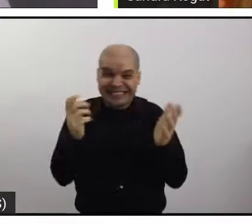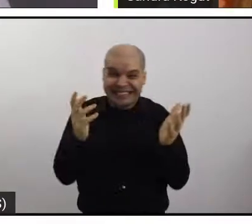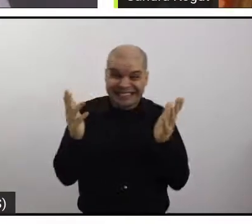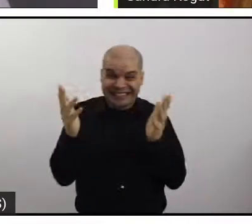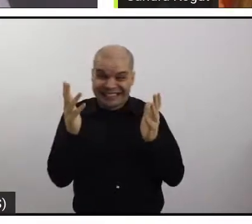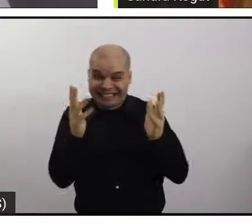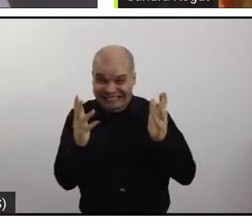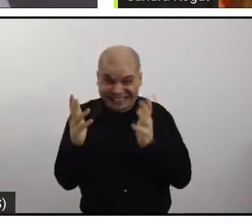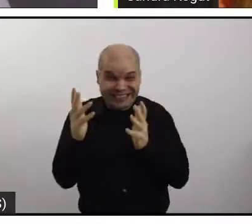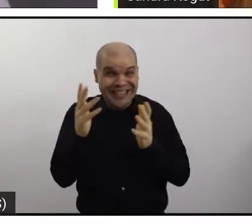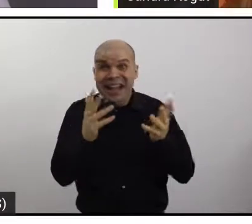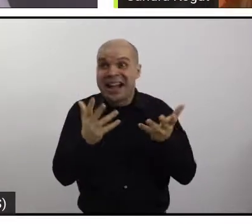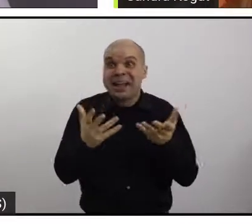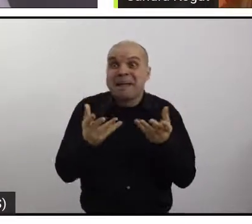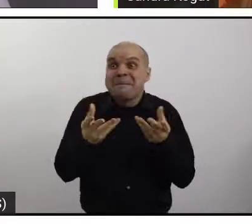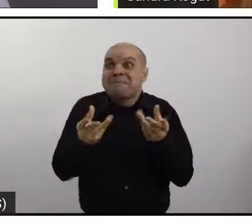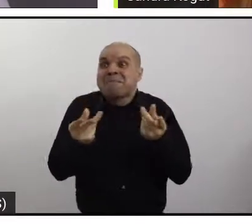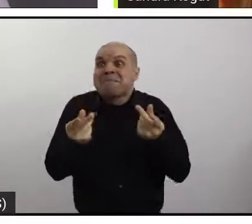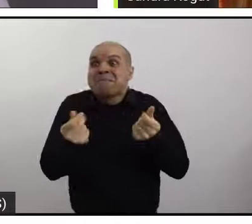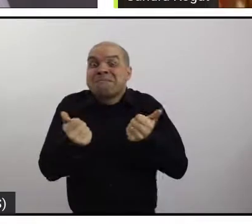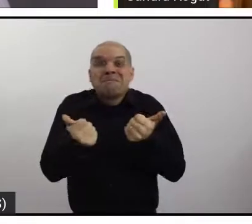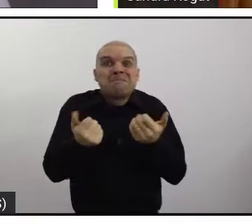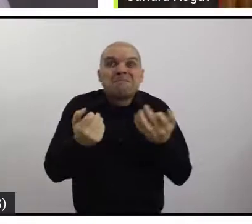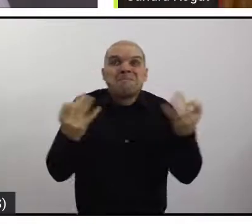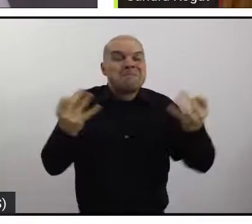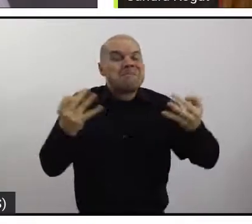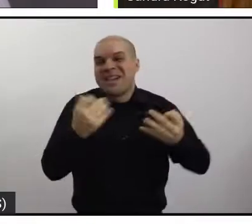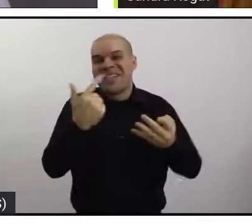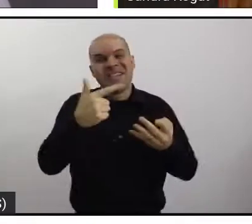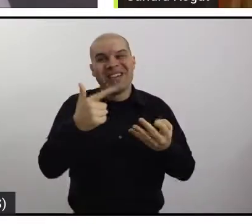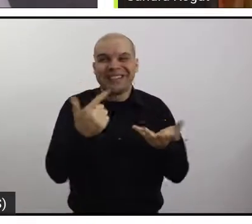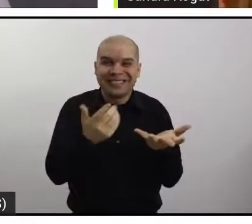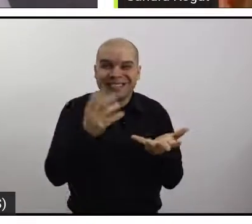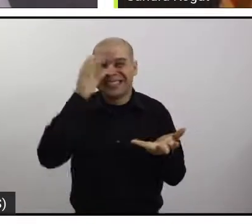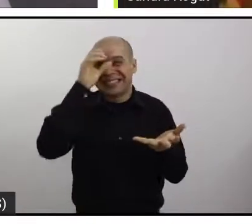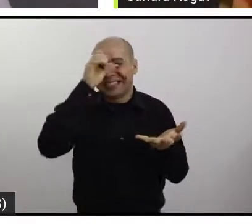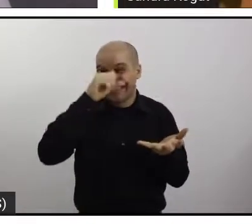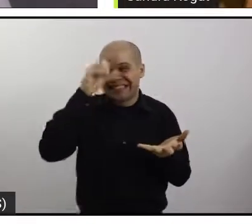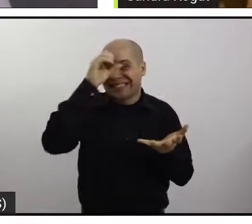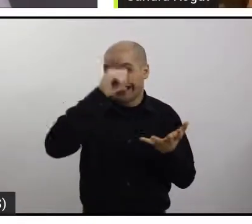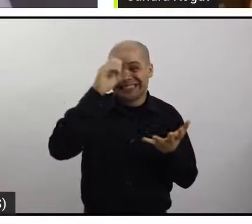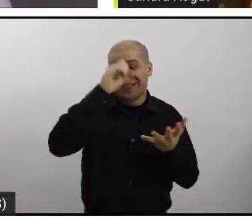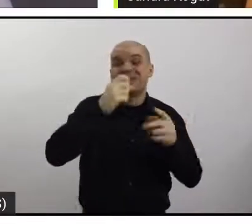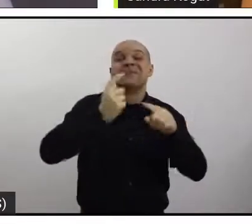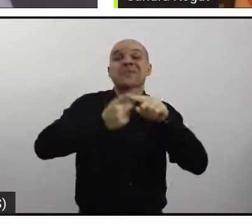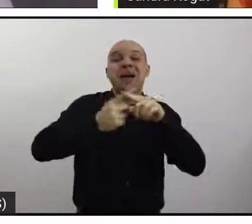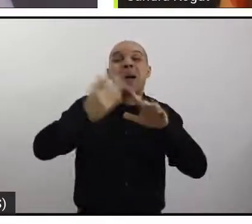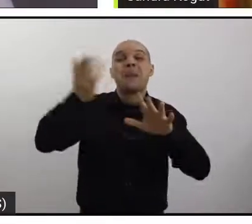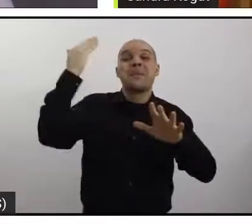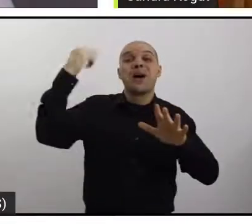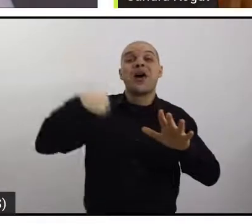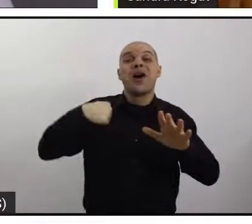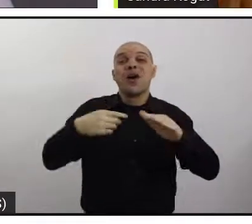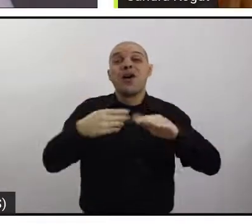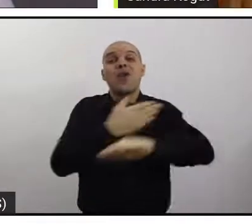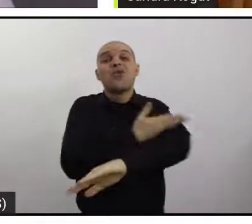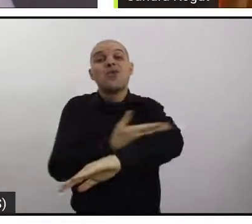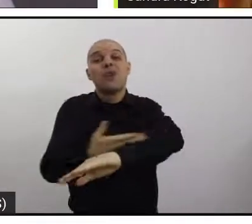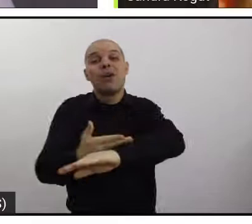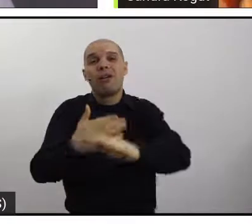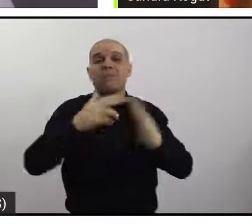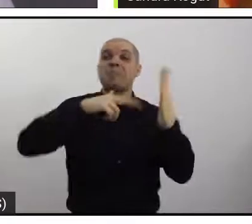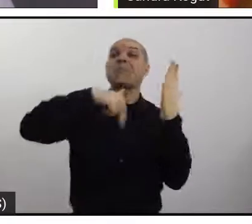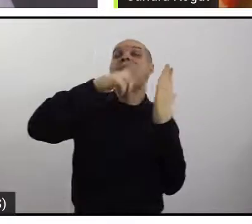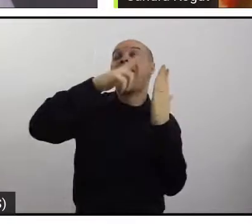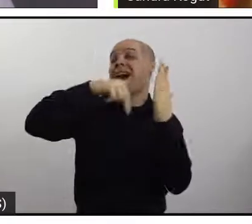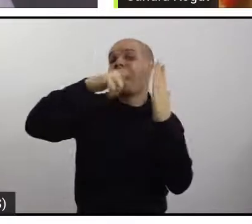meu mundo era o mundo das artes plásticas, né? O pessoal que eu convivia, os meus amigos, enfim. Então, a